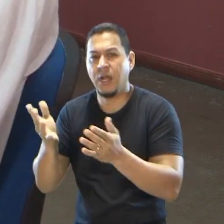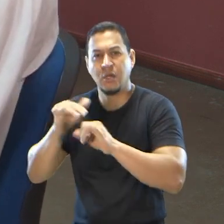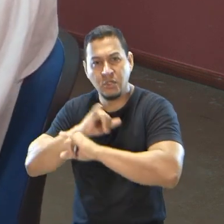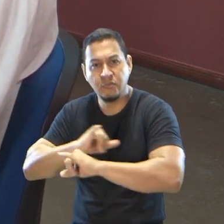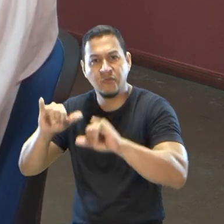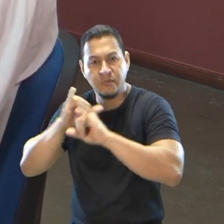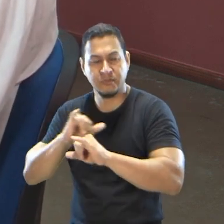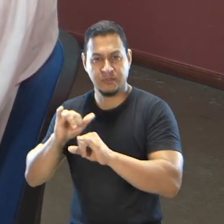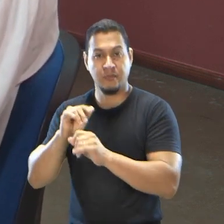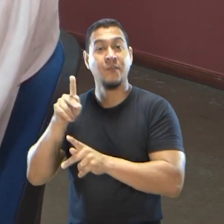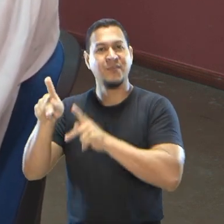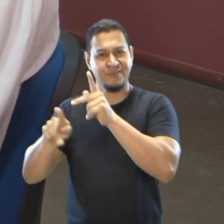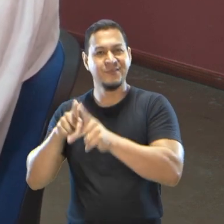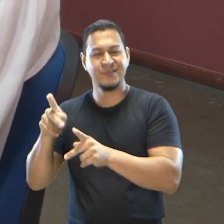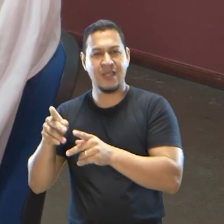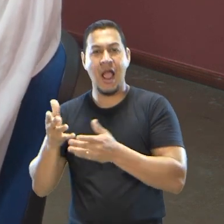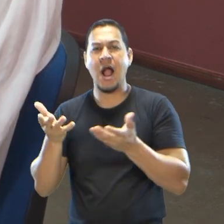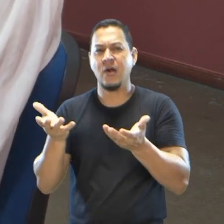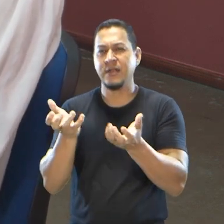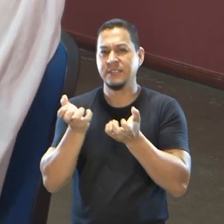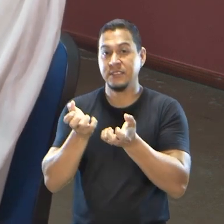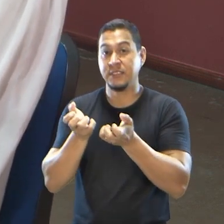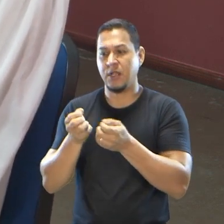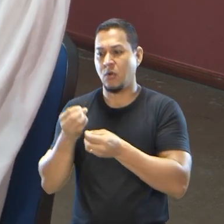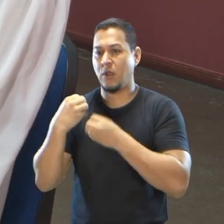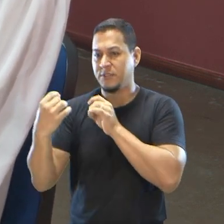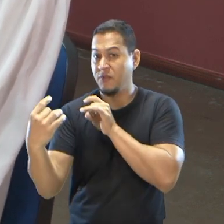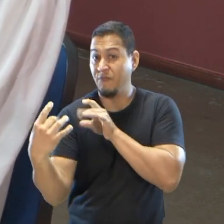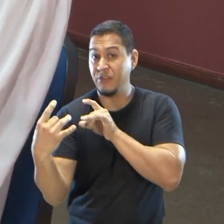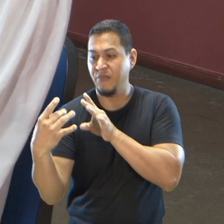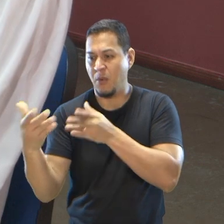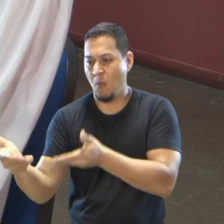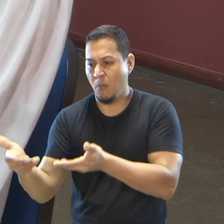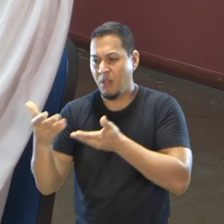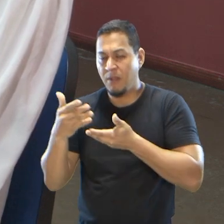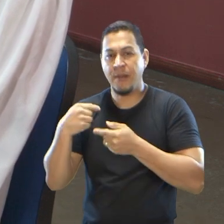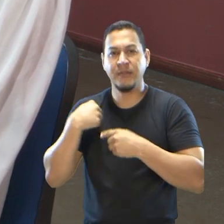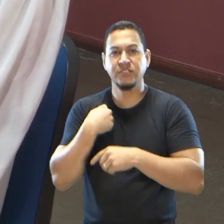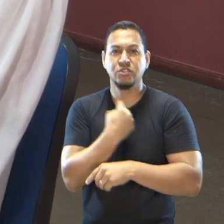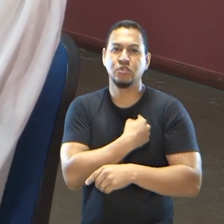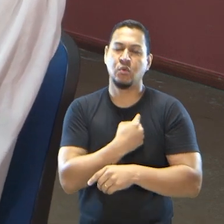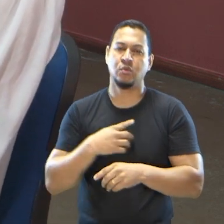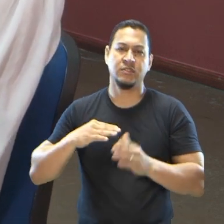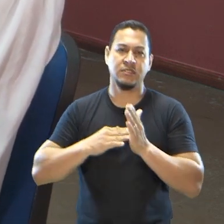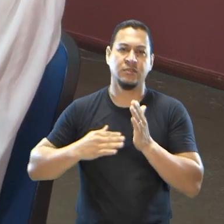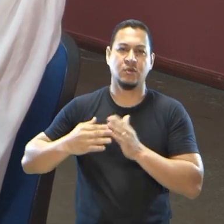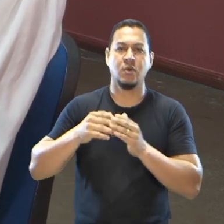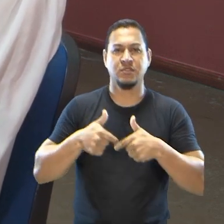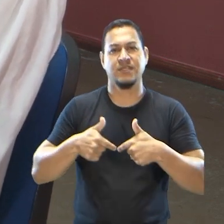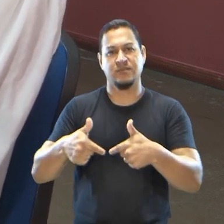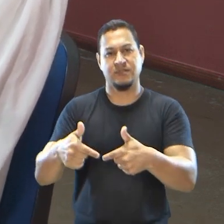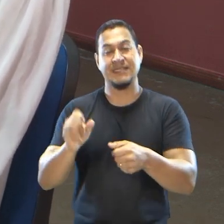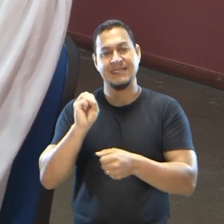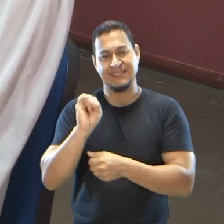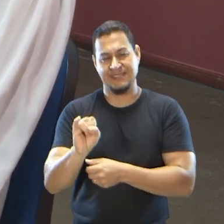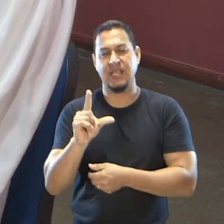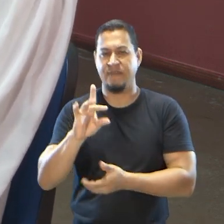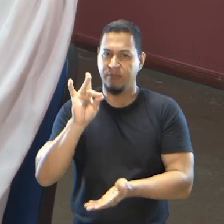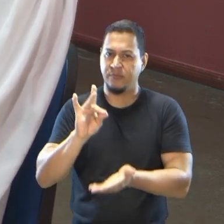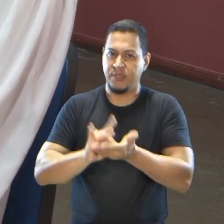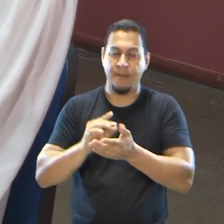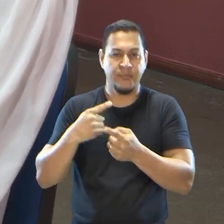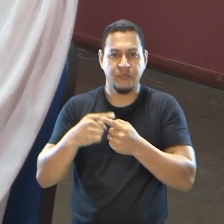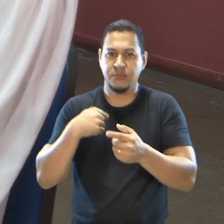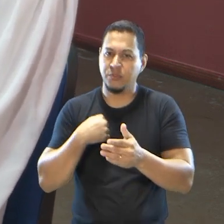comunidade. A gente quer ver agora como que a comunidade recebeu essas nossas ações, se foram válidas, né?